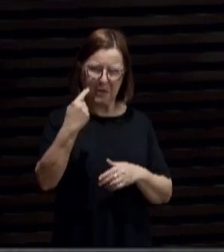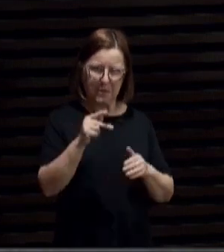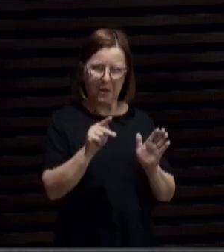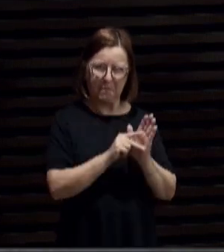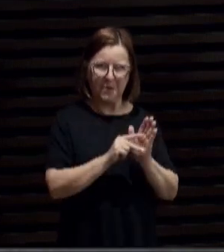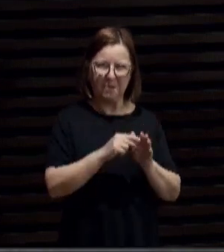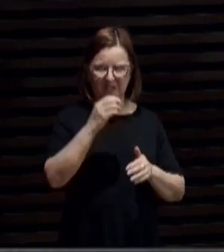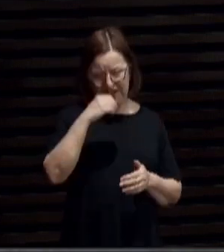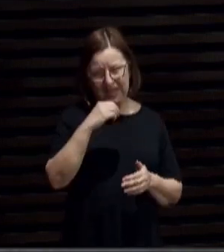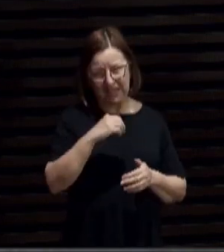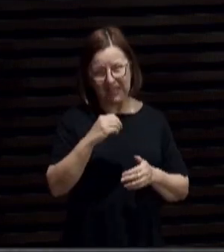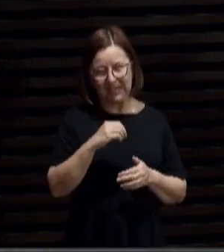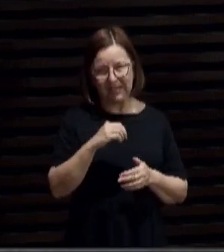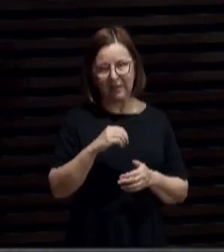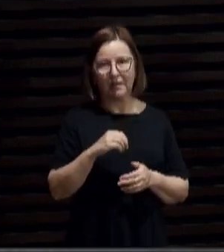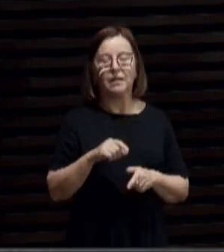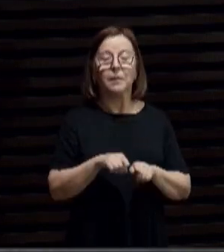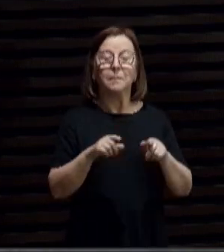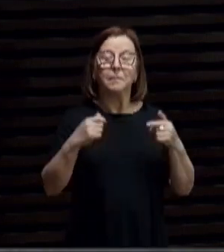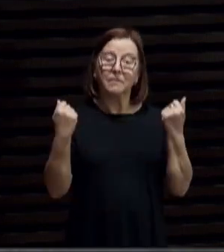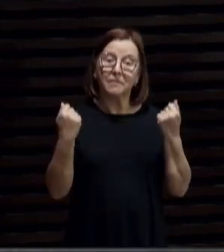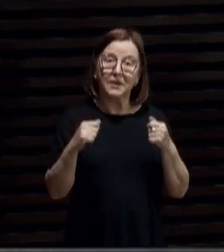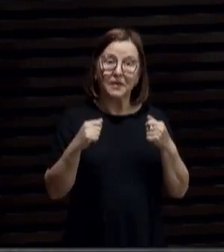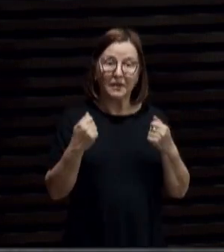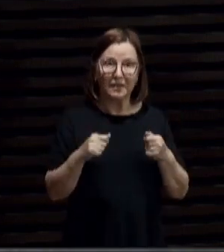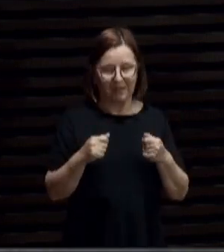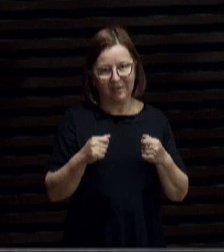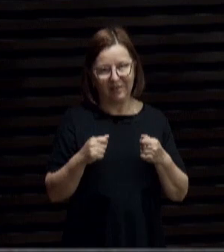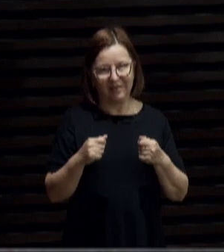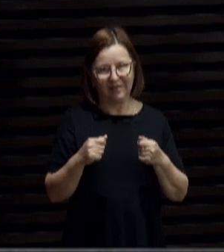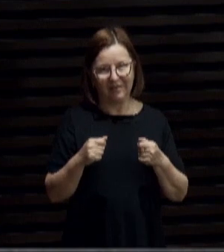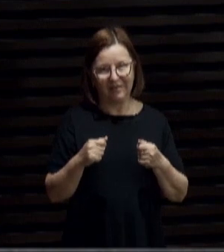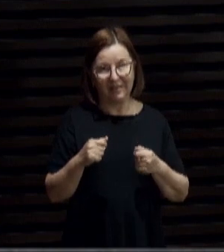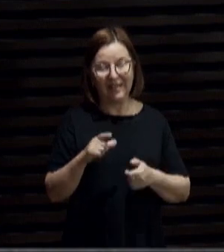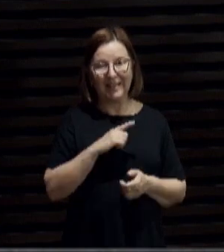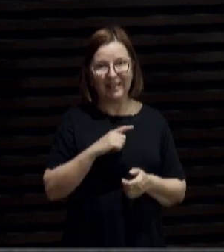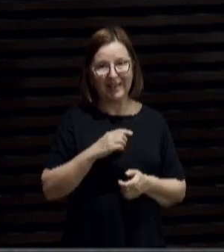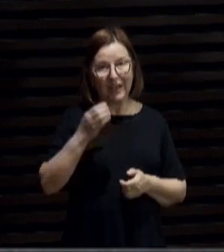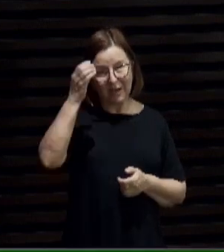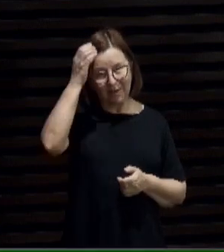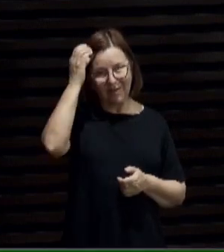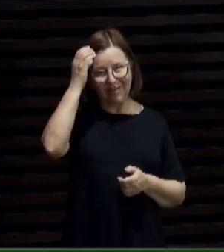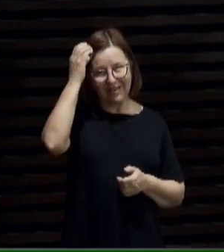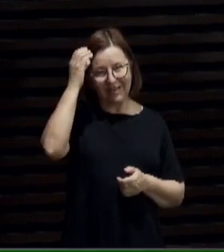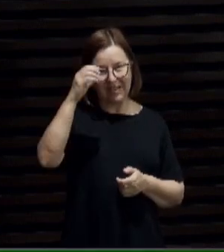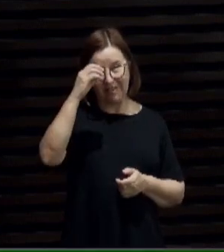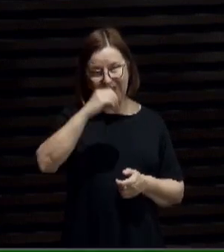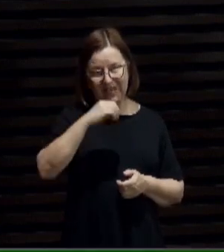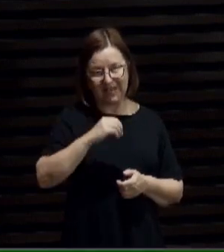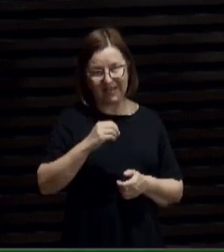Tenha coragem, pois é necessário haver conscientização da fraqueza antes que o Senhor lhe dê